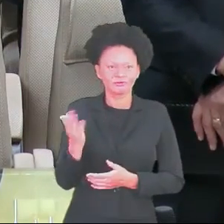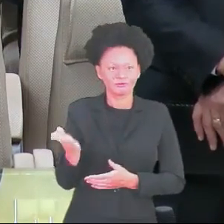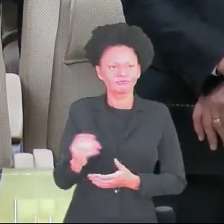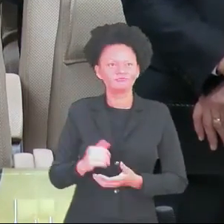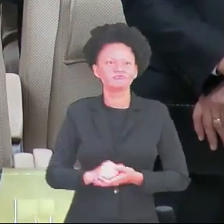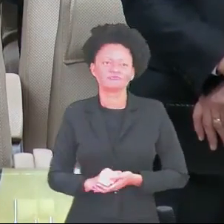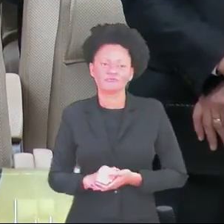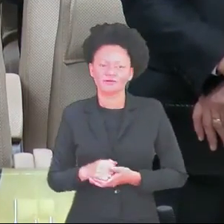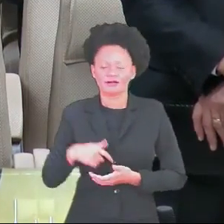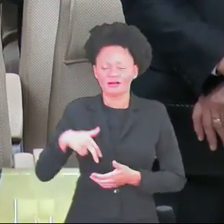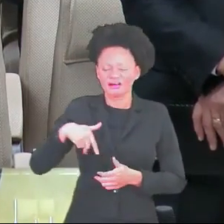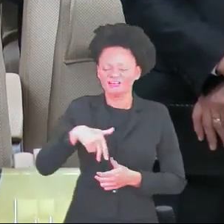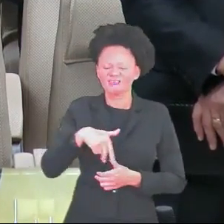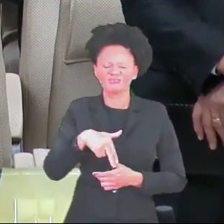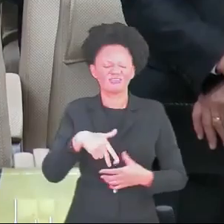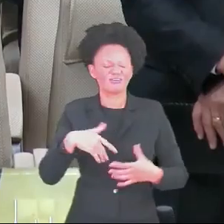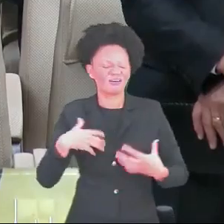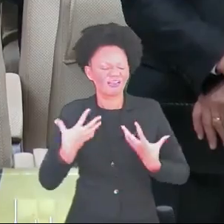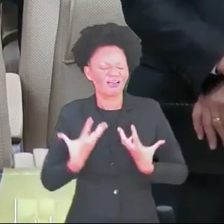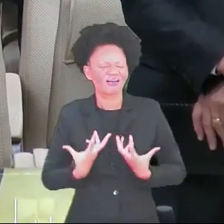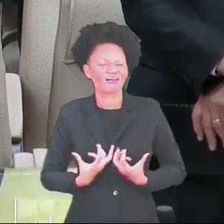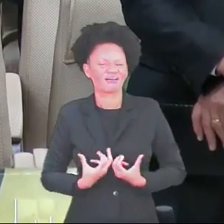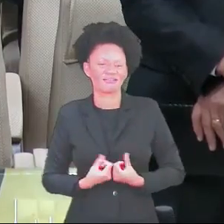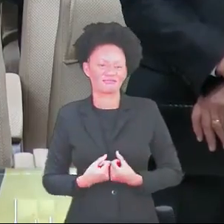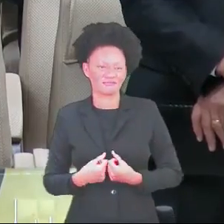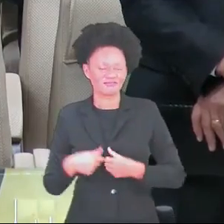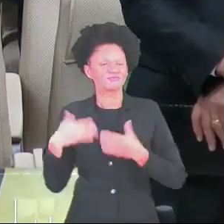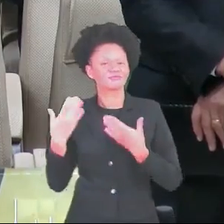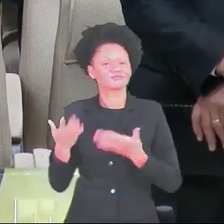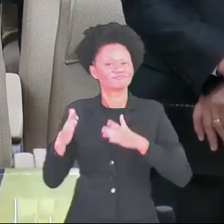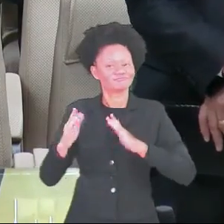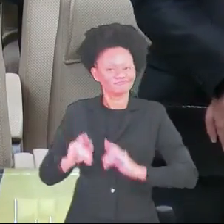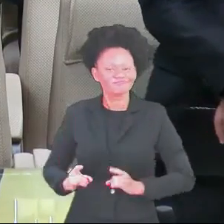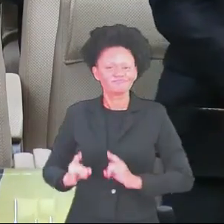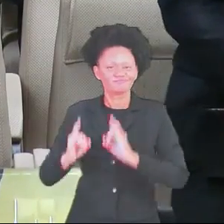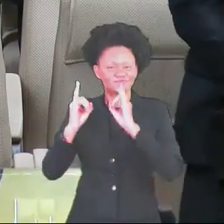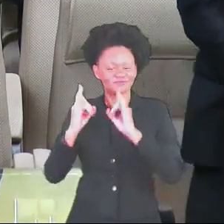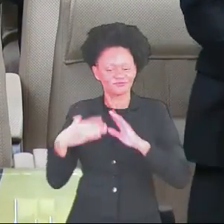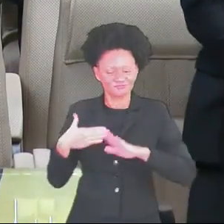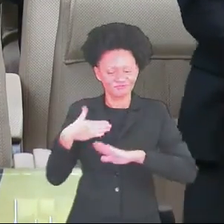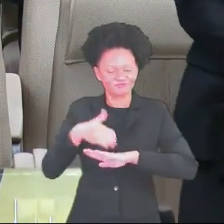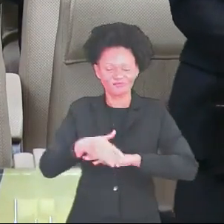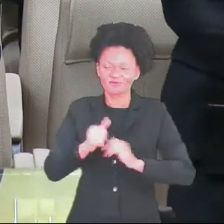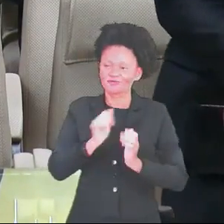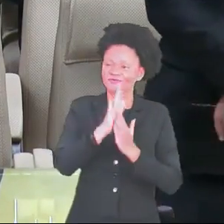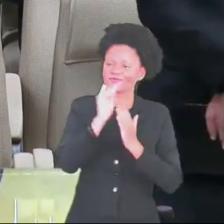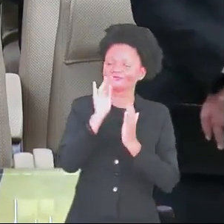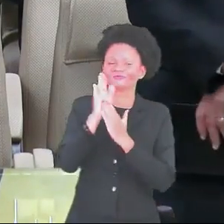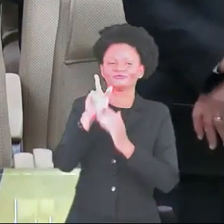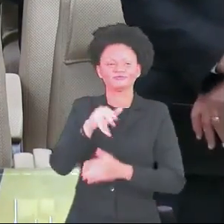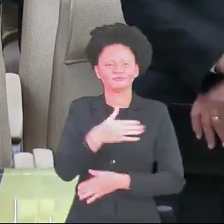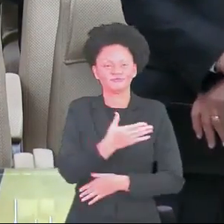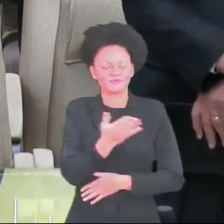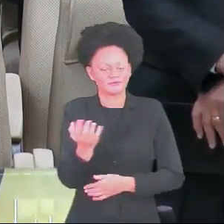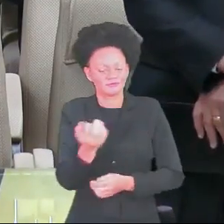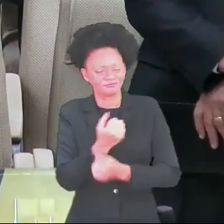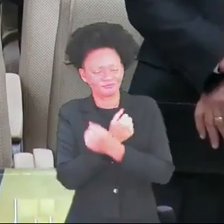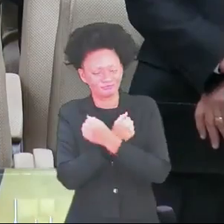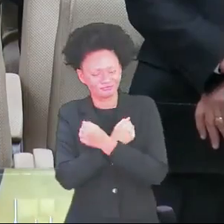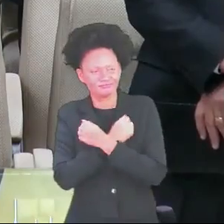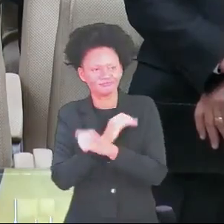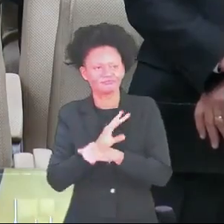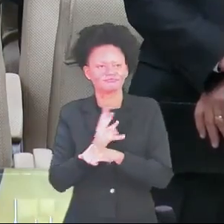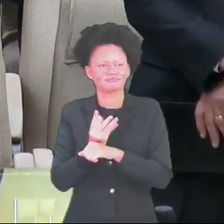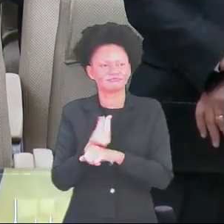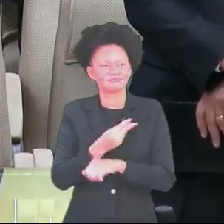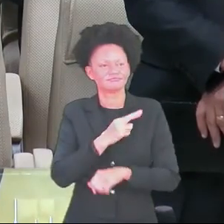andou muito hoje, está um pouco cansada, mas nós viemos louvar o Senhor junto com os irmãos nessa noite. Trago um abraço da nossa igreja, como